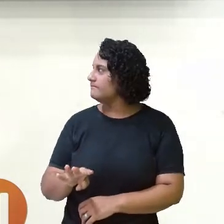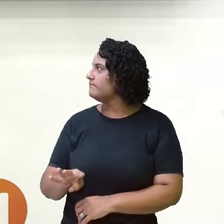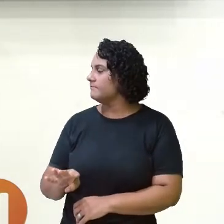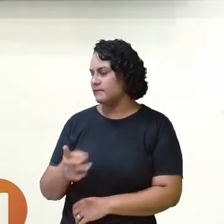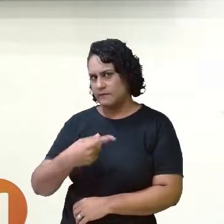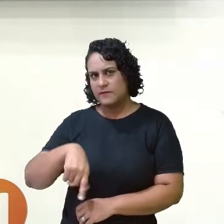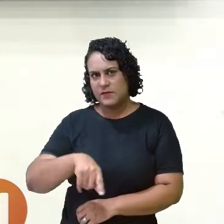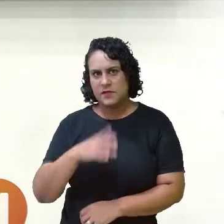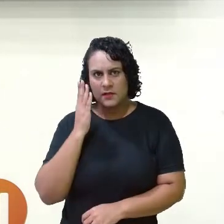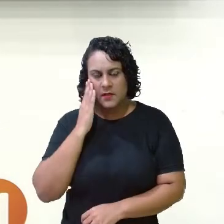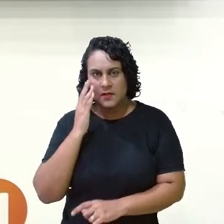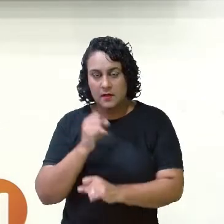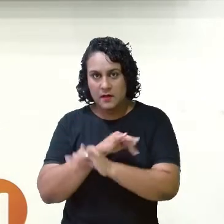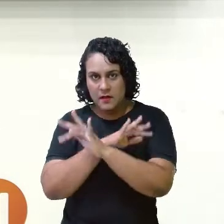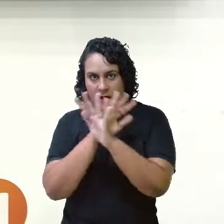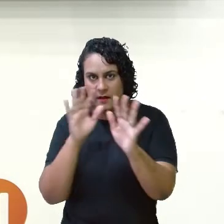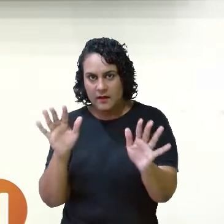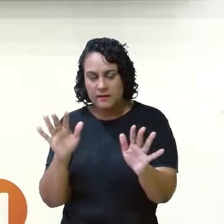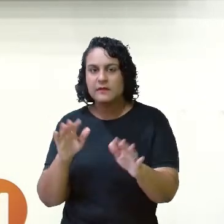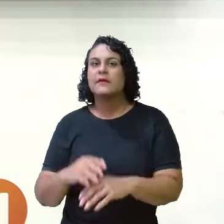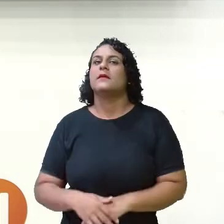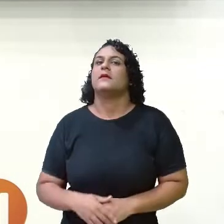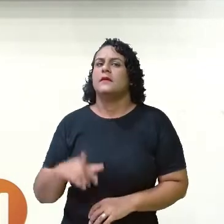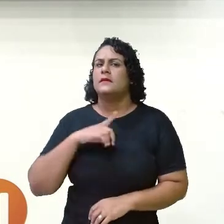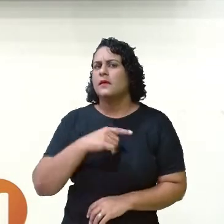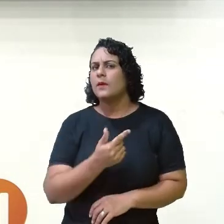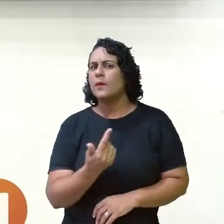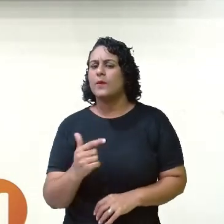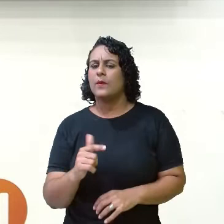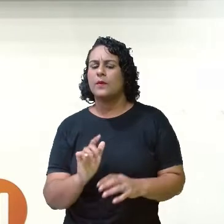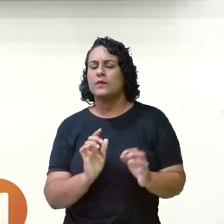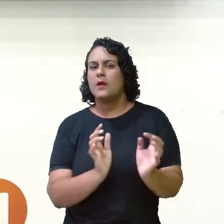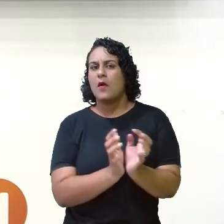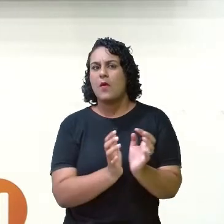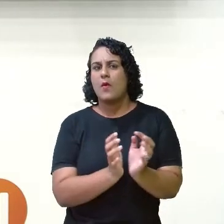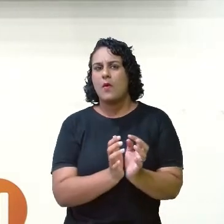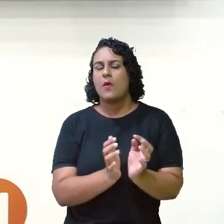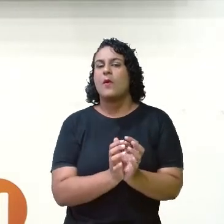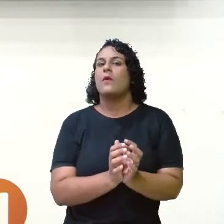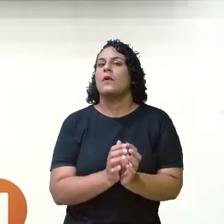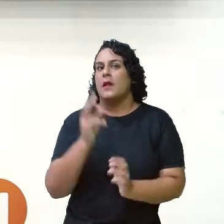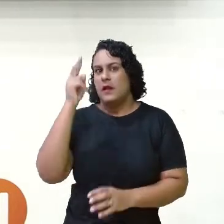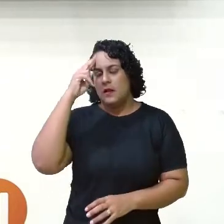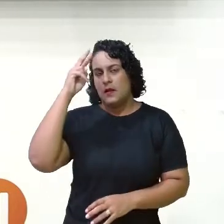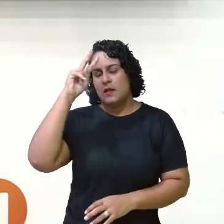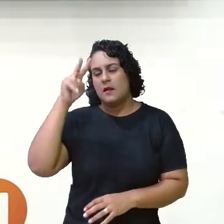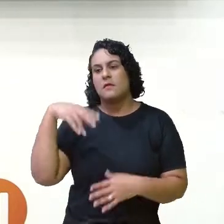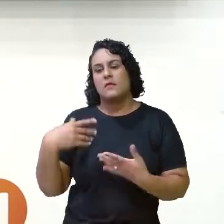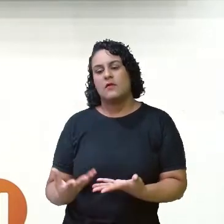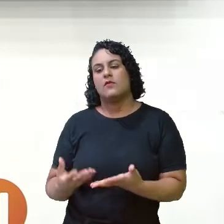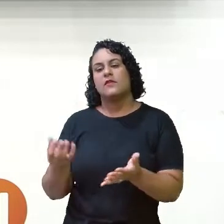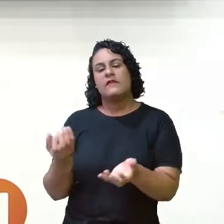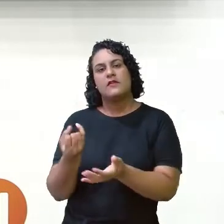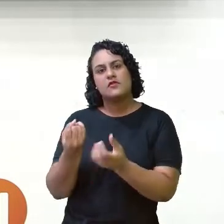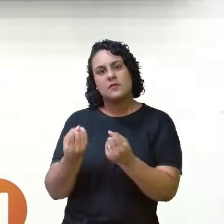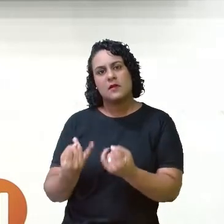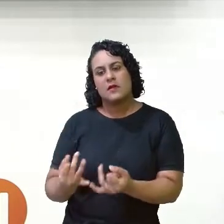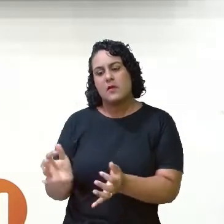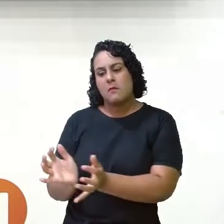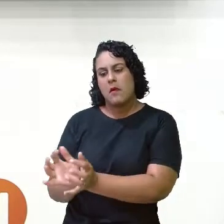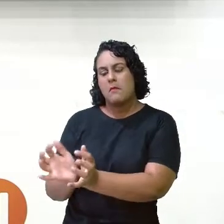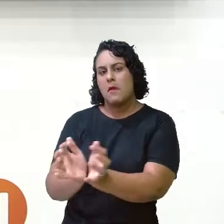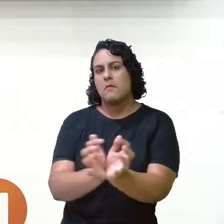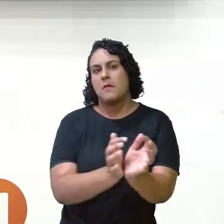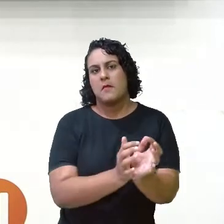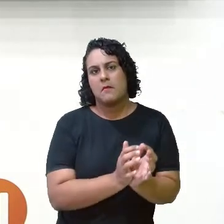para perceber? Eita, professora, tem outra classe aí. Lembra que eu falei do agrupamento de 3 em 3? Não é à